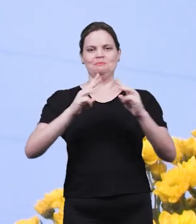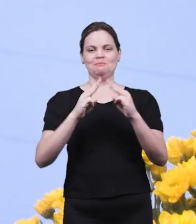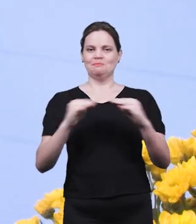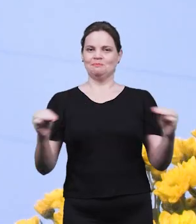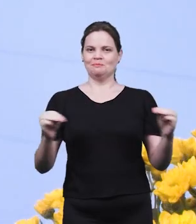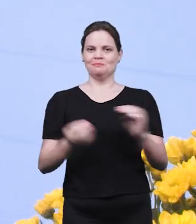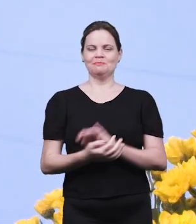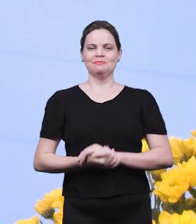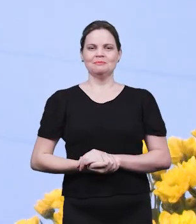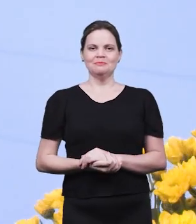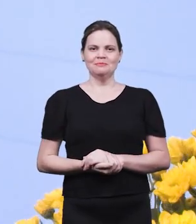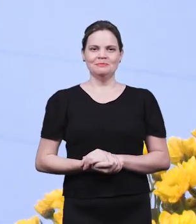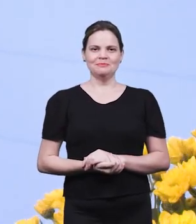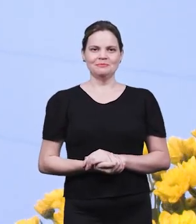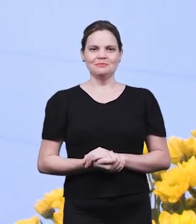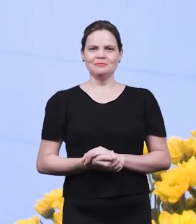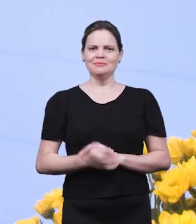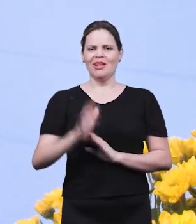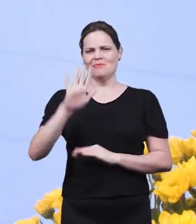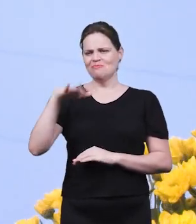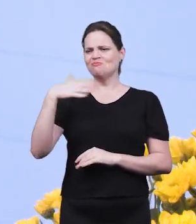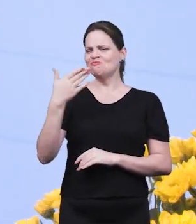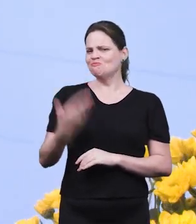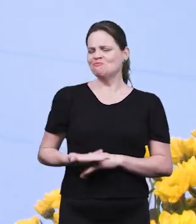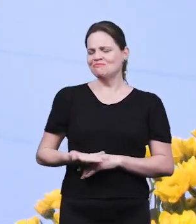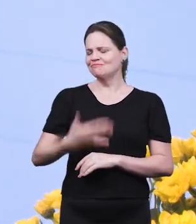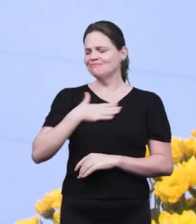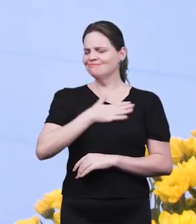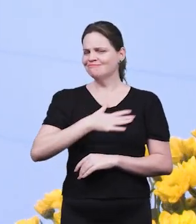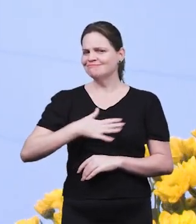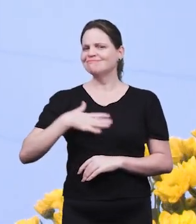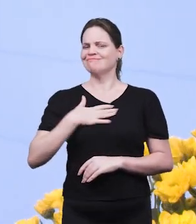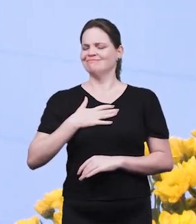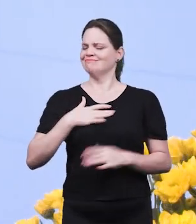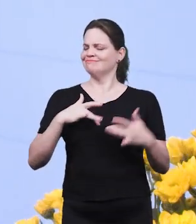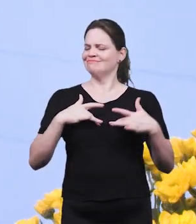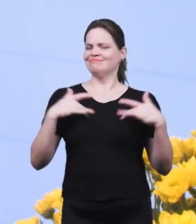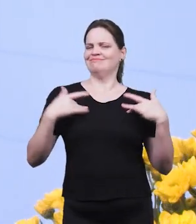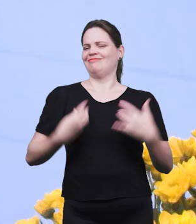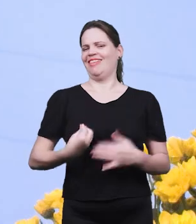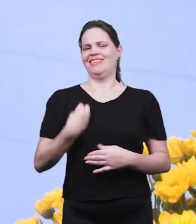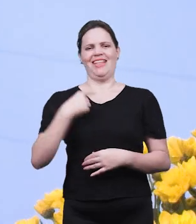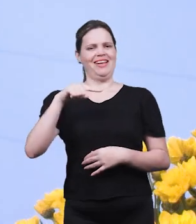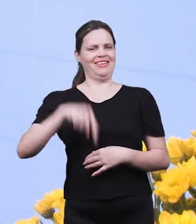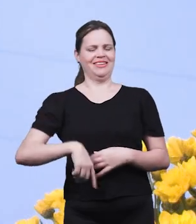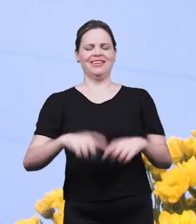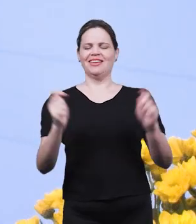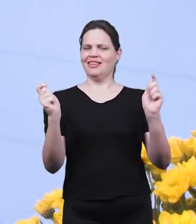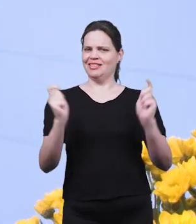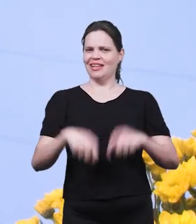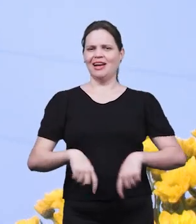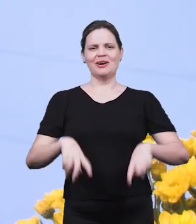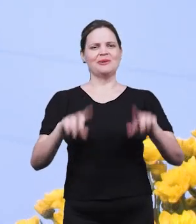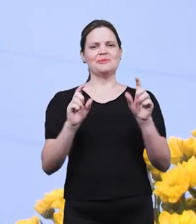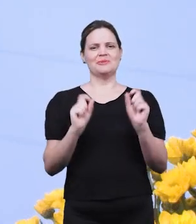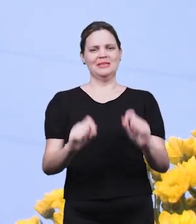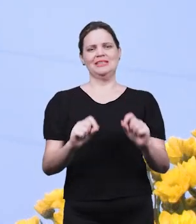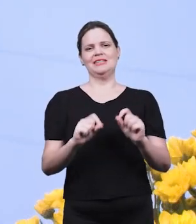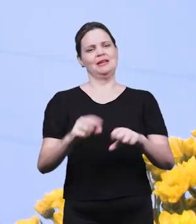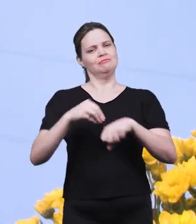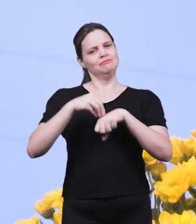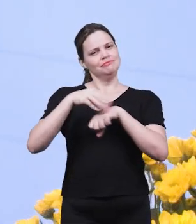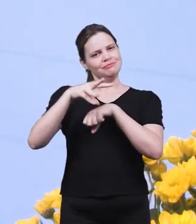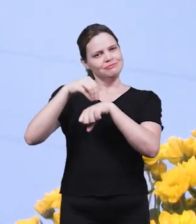né, que é uma honra estar aqui e poder transmitir, né, um pouco